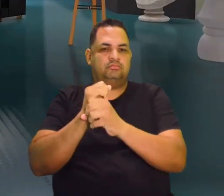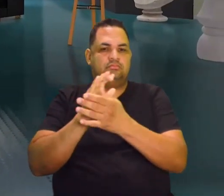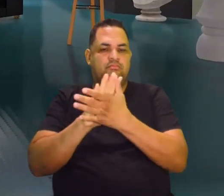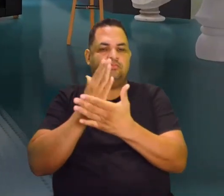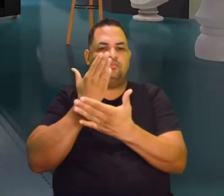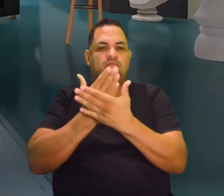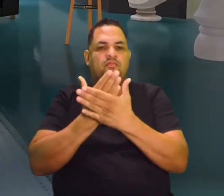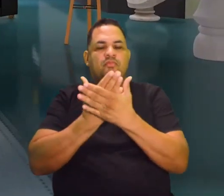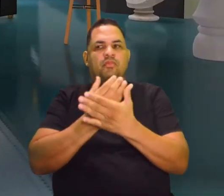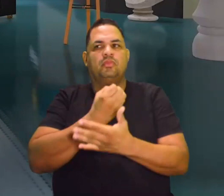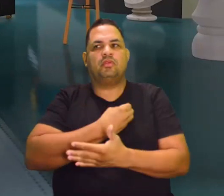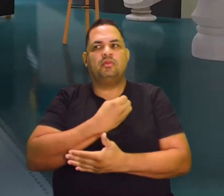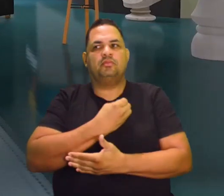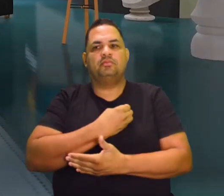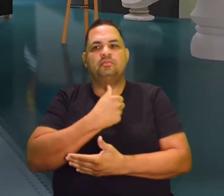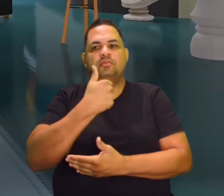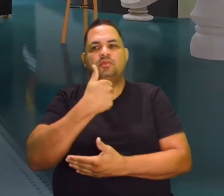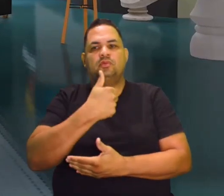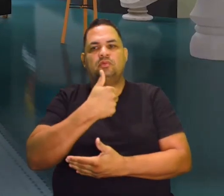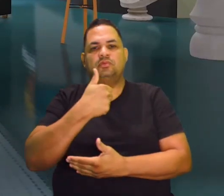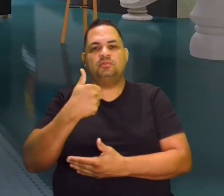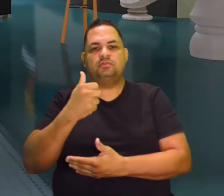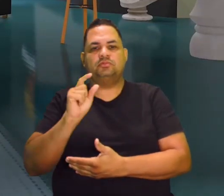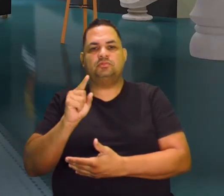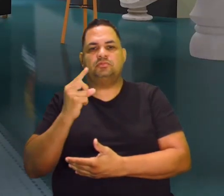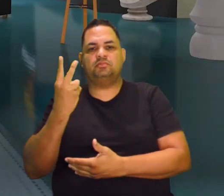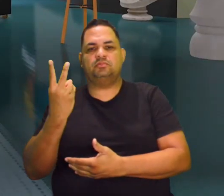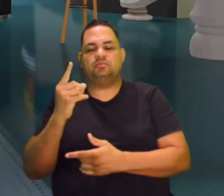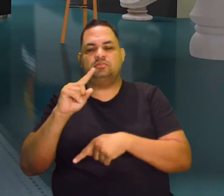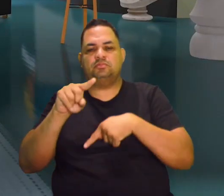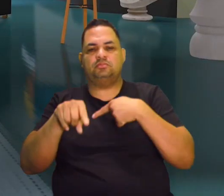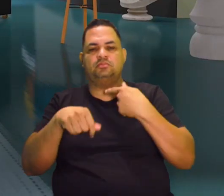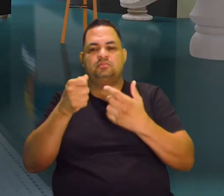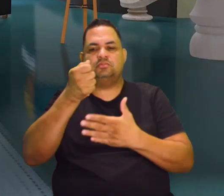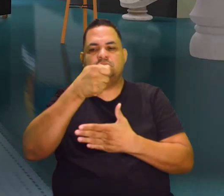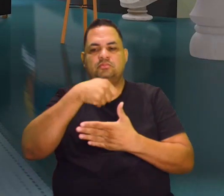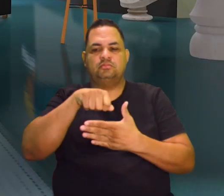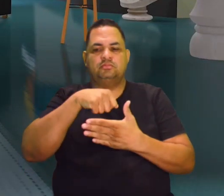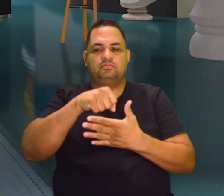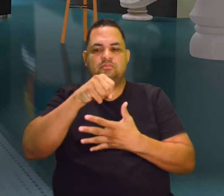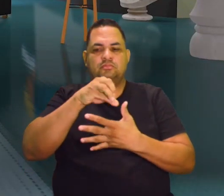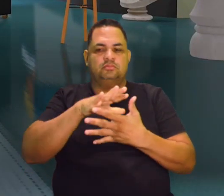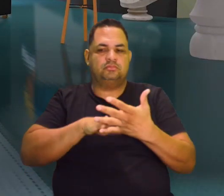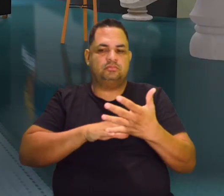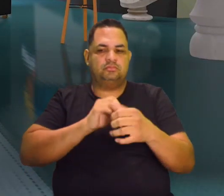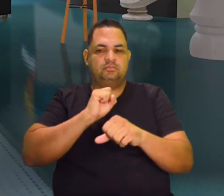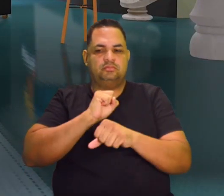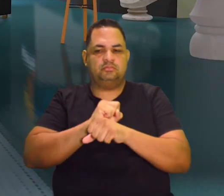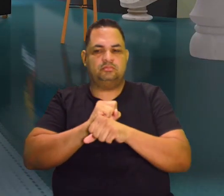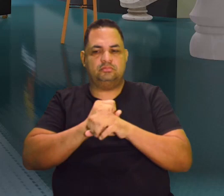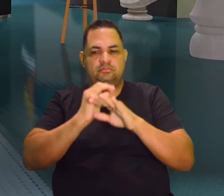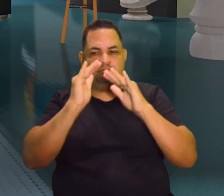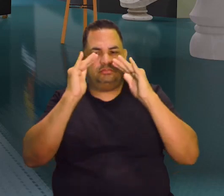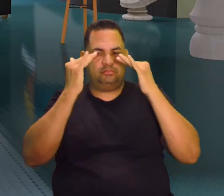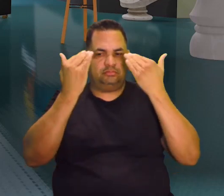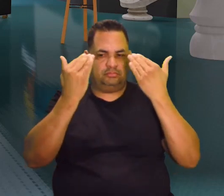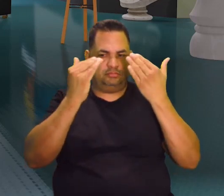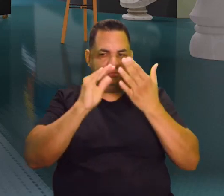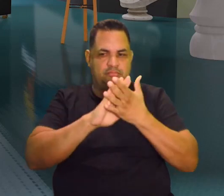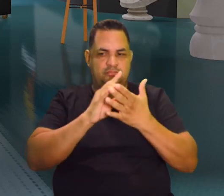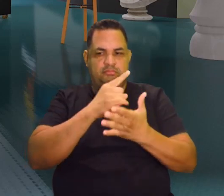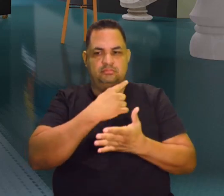aula 11.2 e em seguida a correção das atividades. Espero que vocês estejam atentos. Estamos